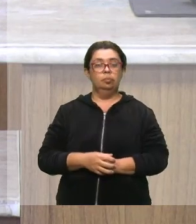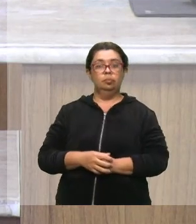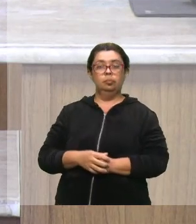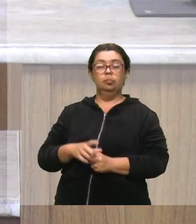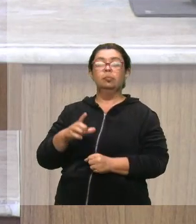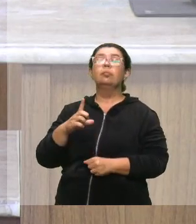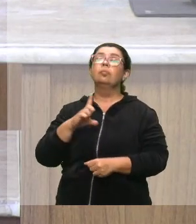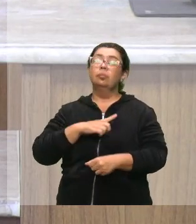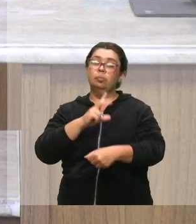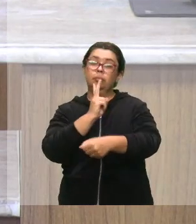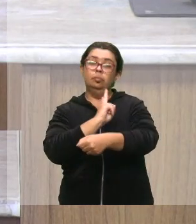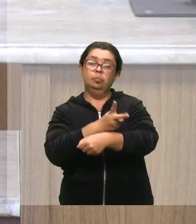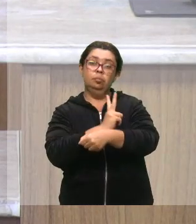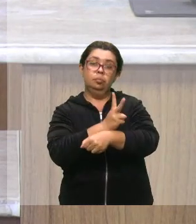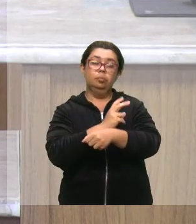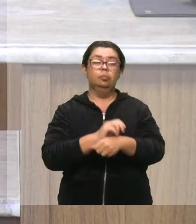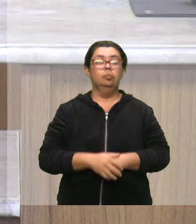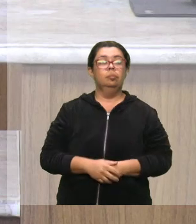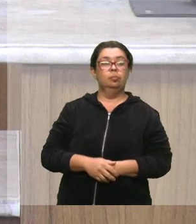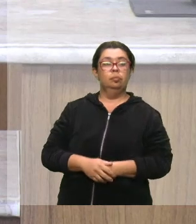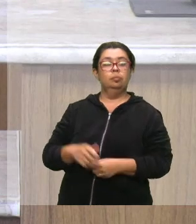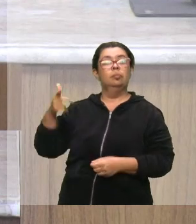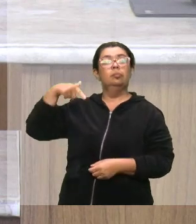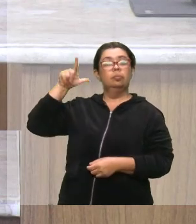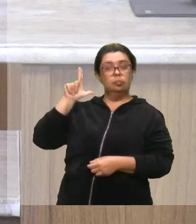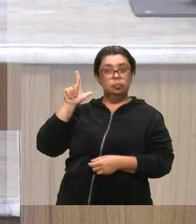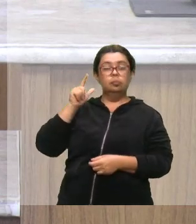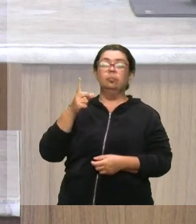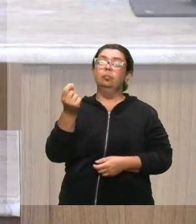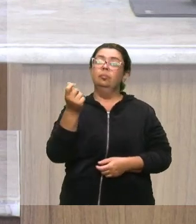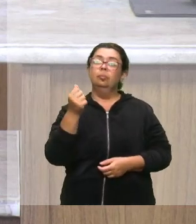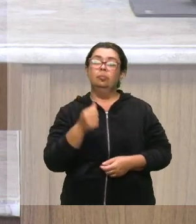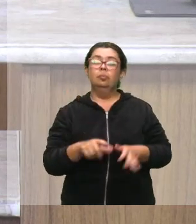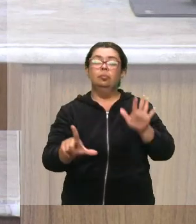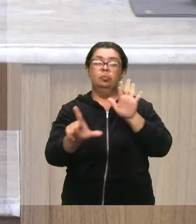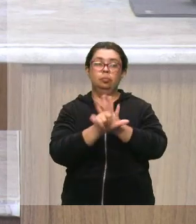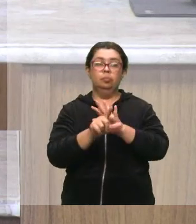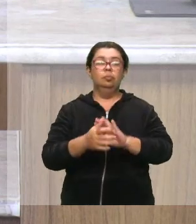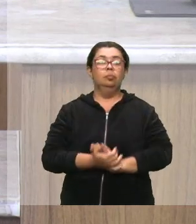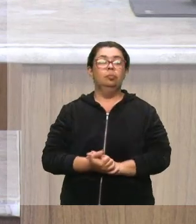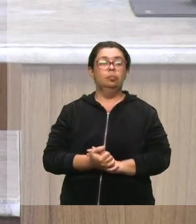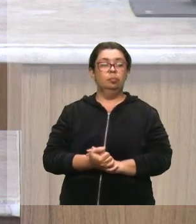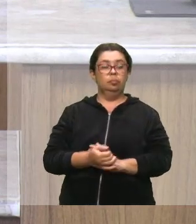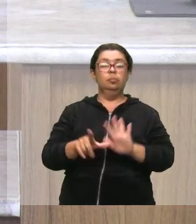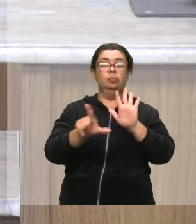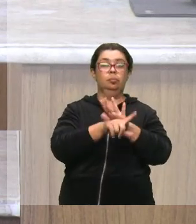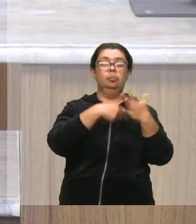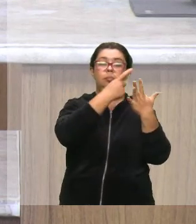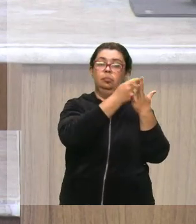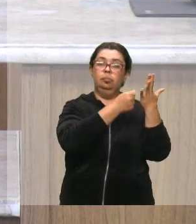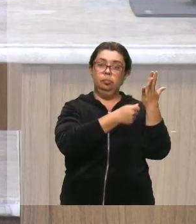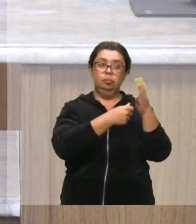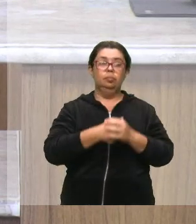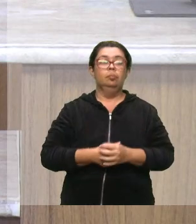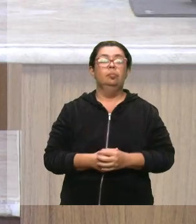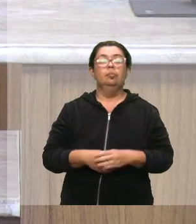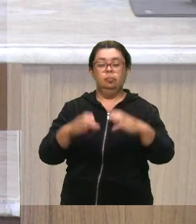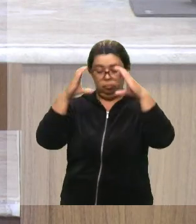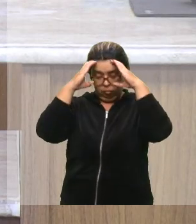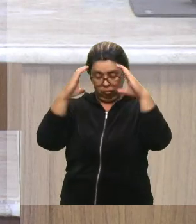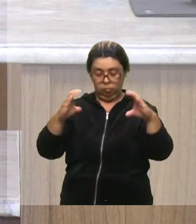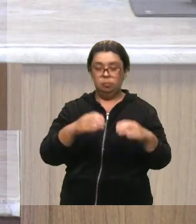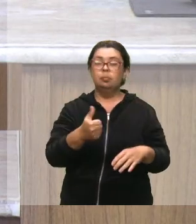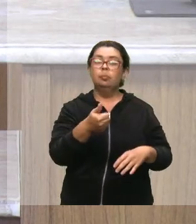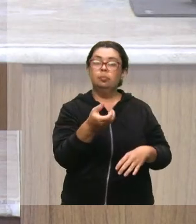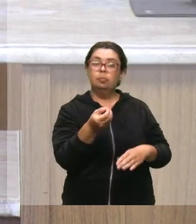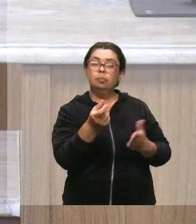de crédito, ainda que por antecipação de receita nos termos da lei. A lei orçamentária deve obedecer 10